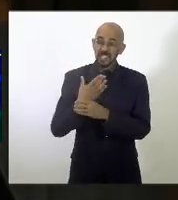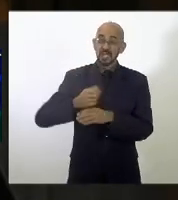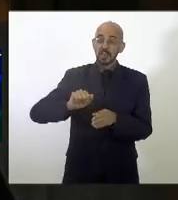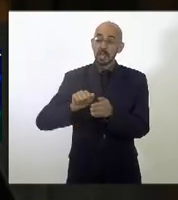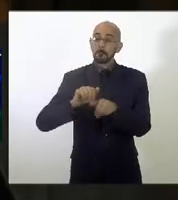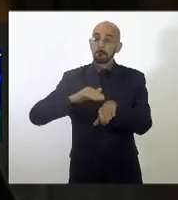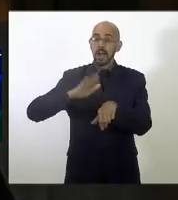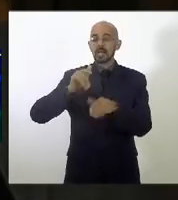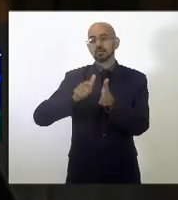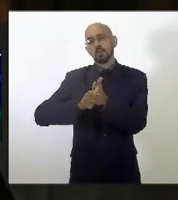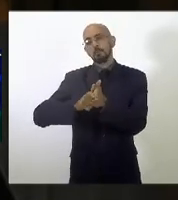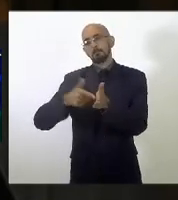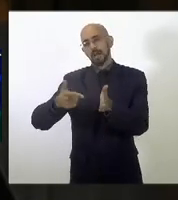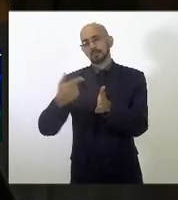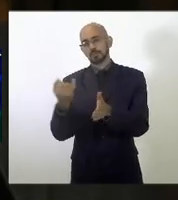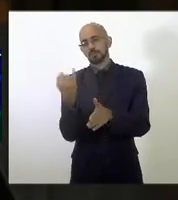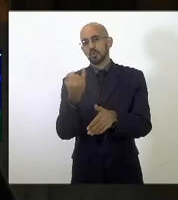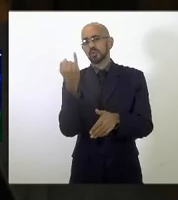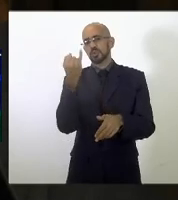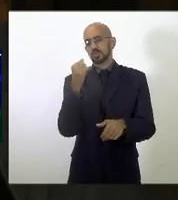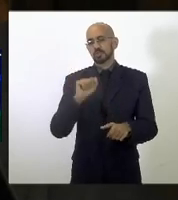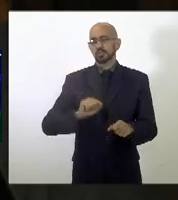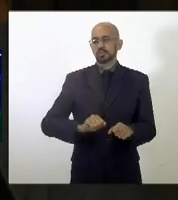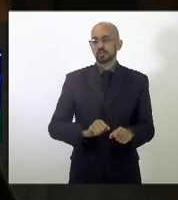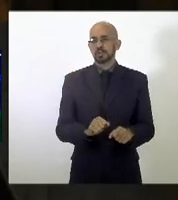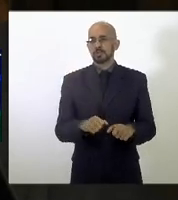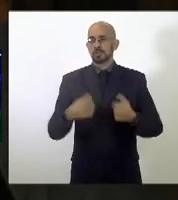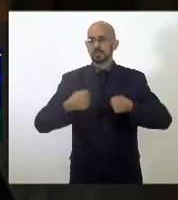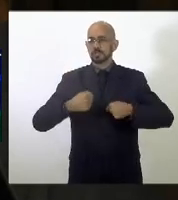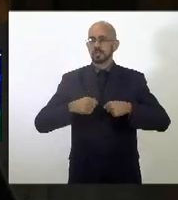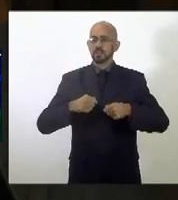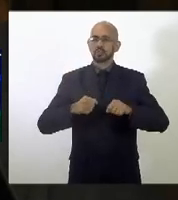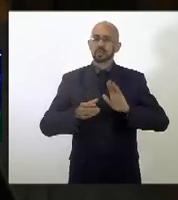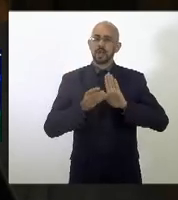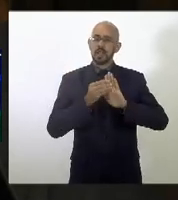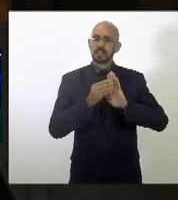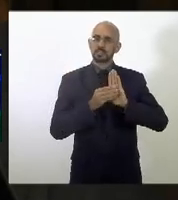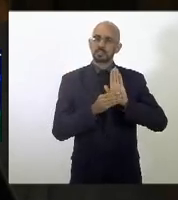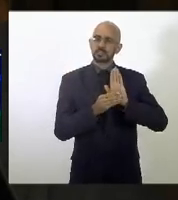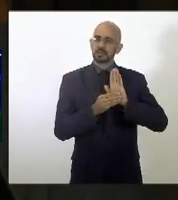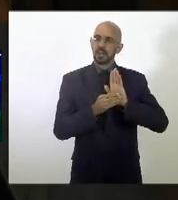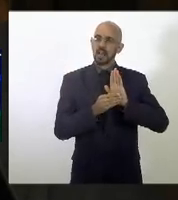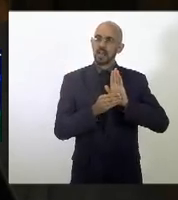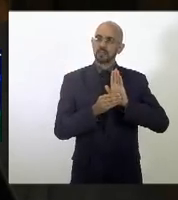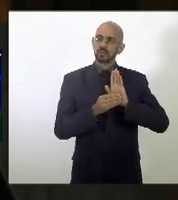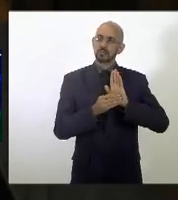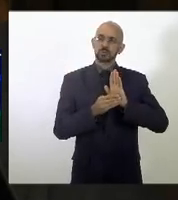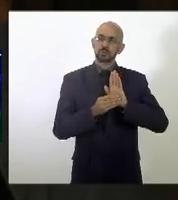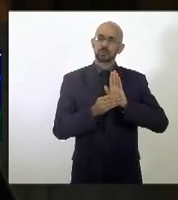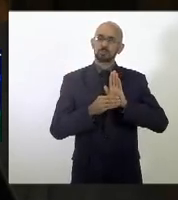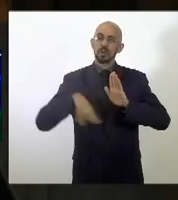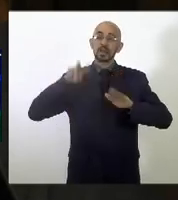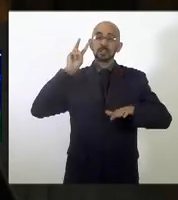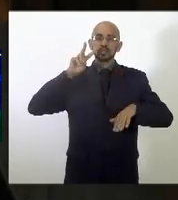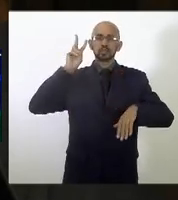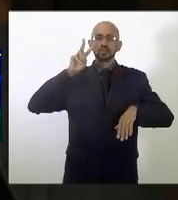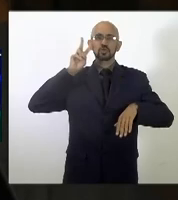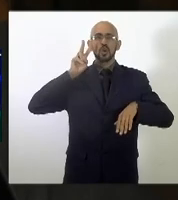página importante na sua história, deixar aqui registrado, né, para os anais, né, onde